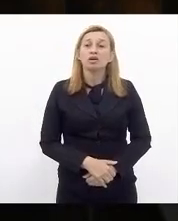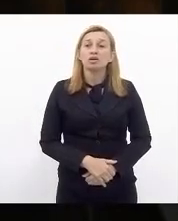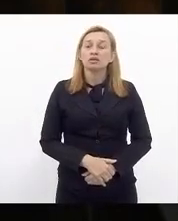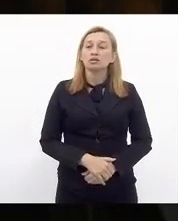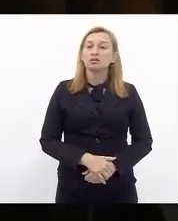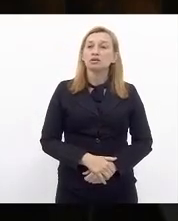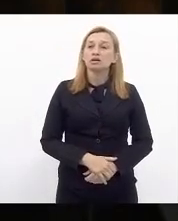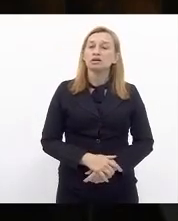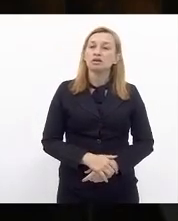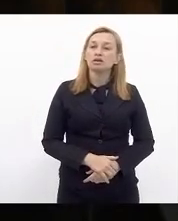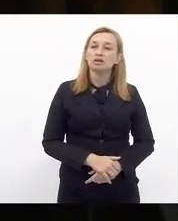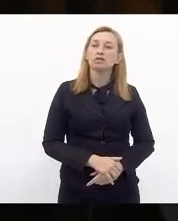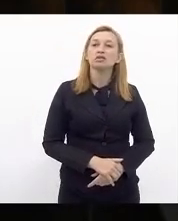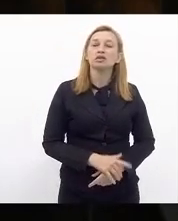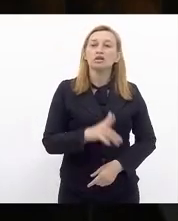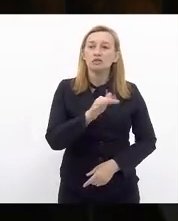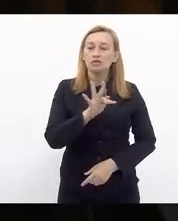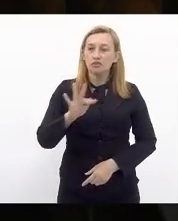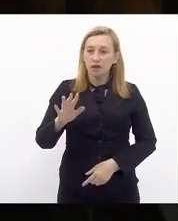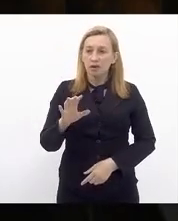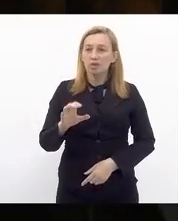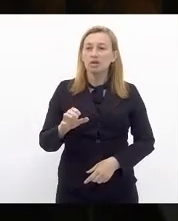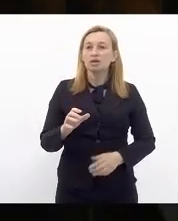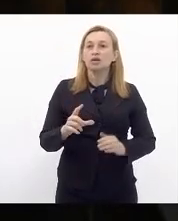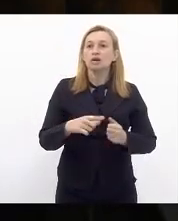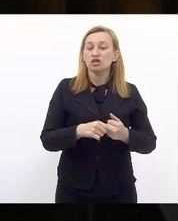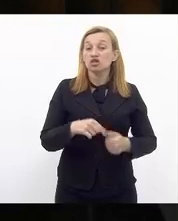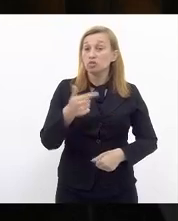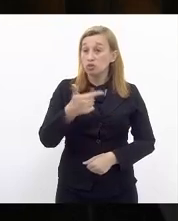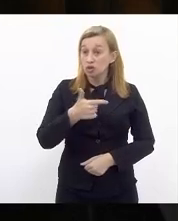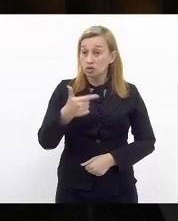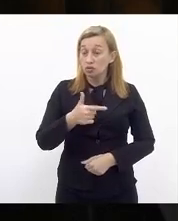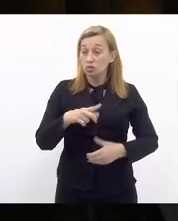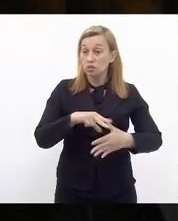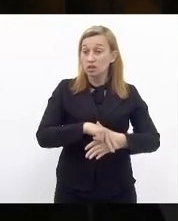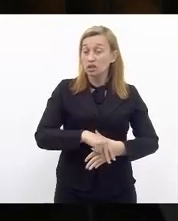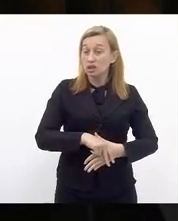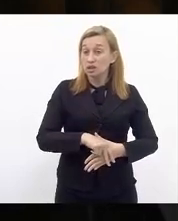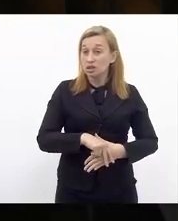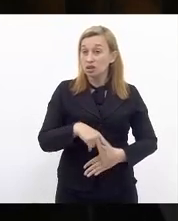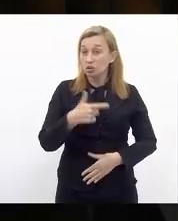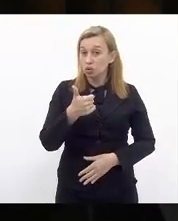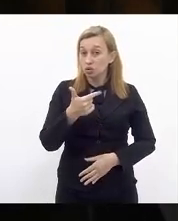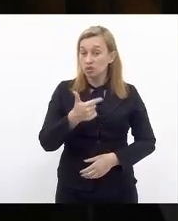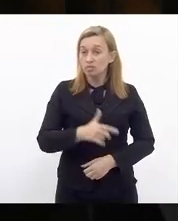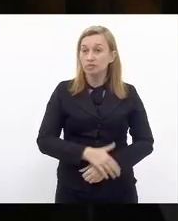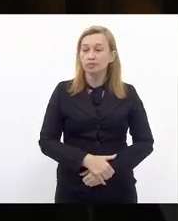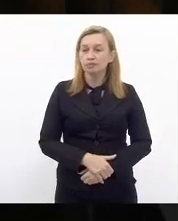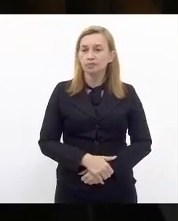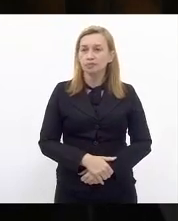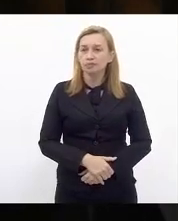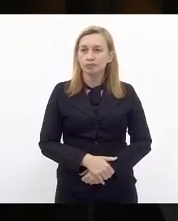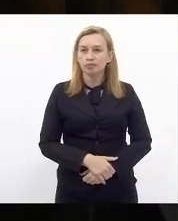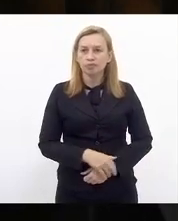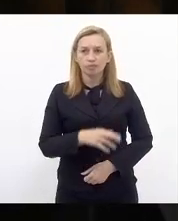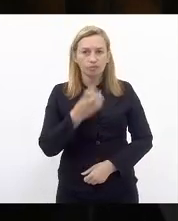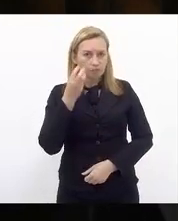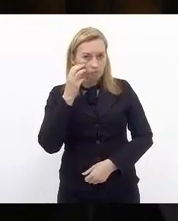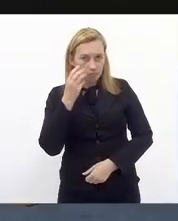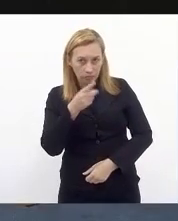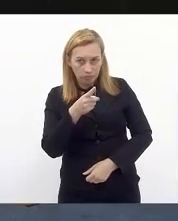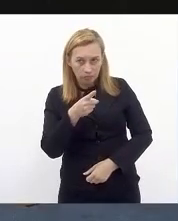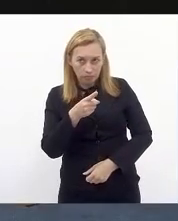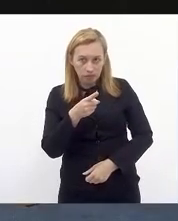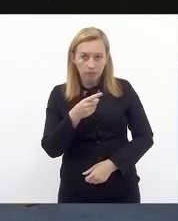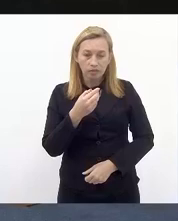para contribuir ofec Está no artigo 2º no inciso 12 tá waldeck